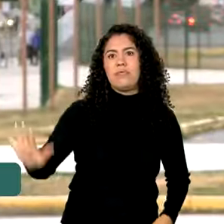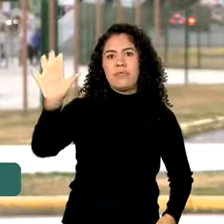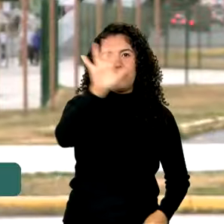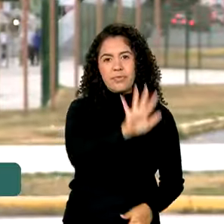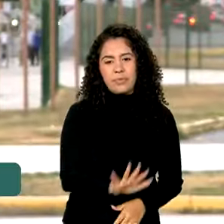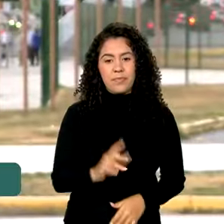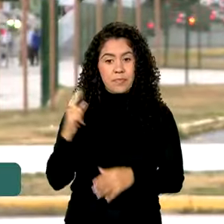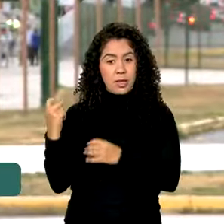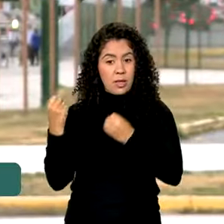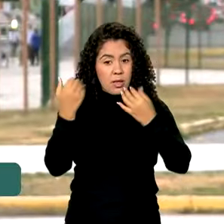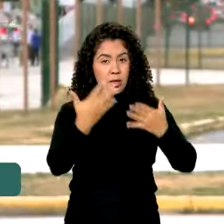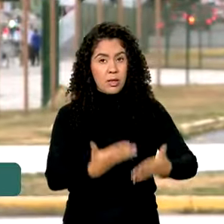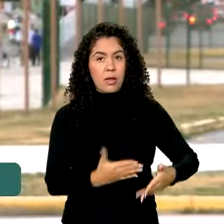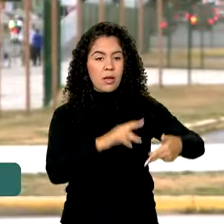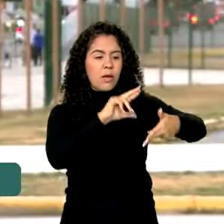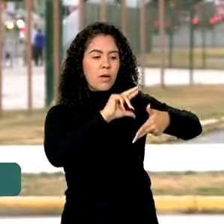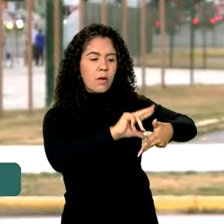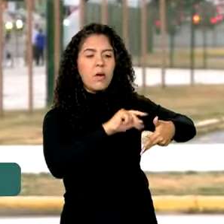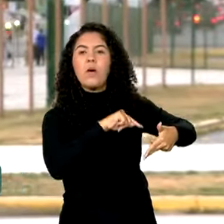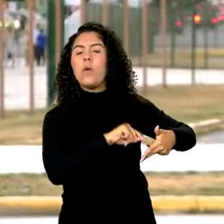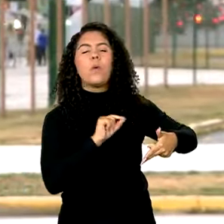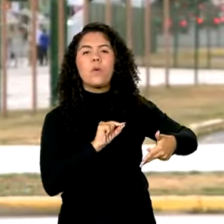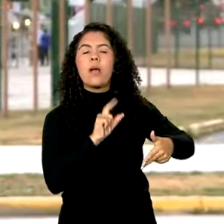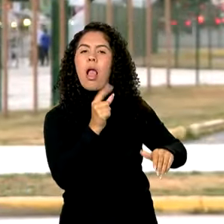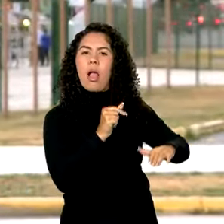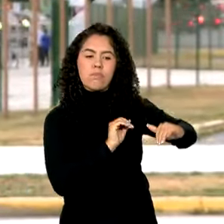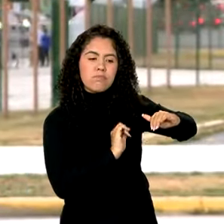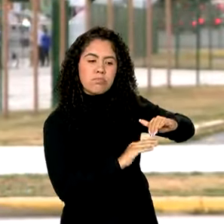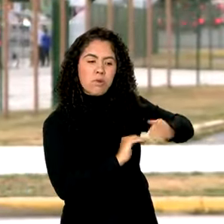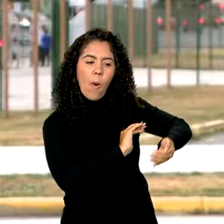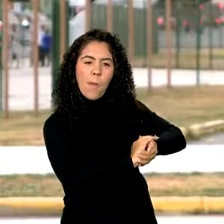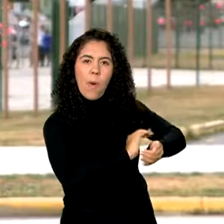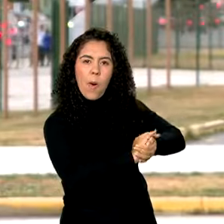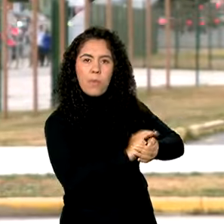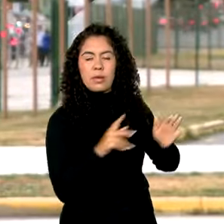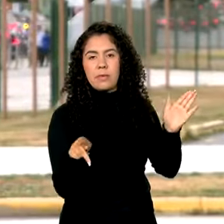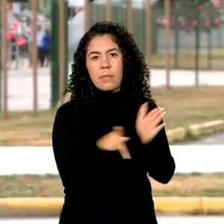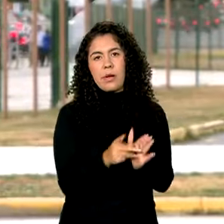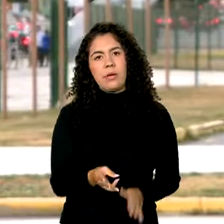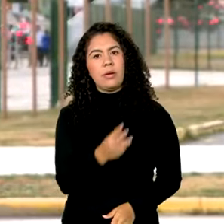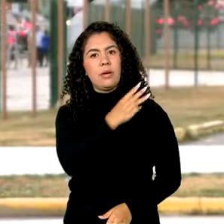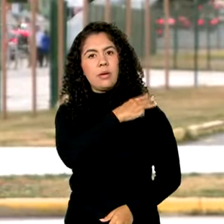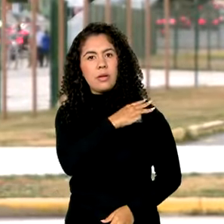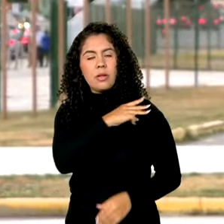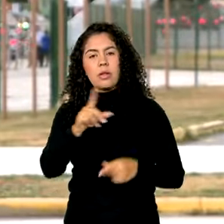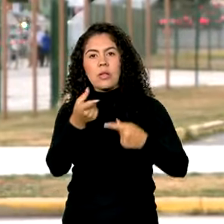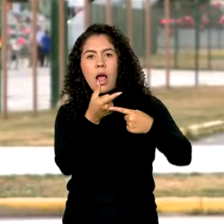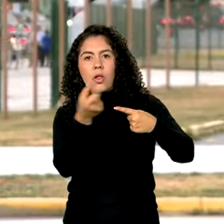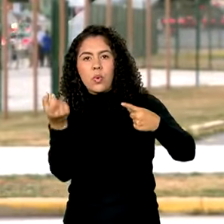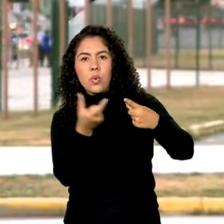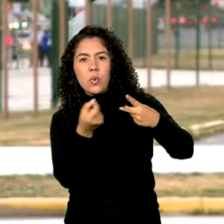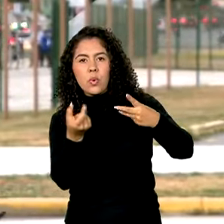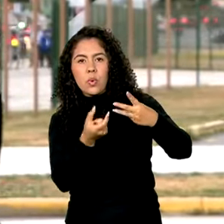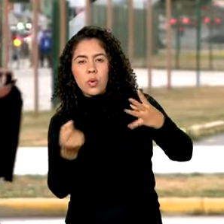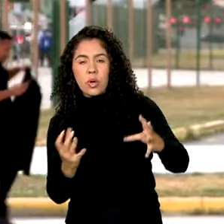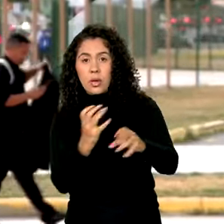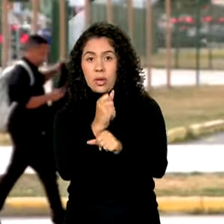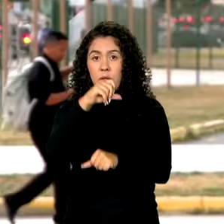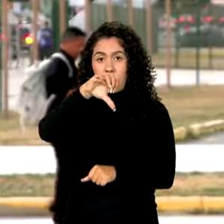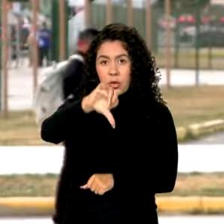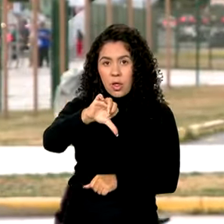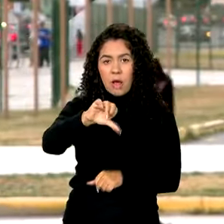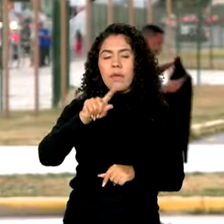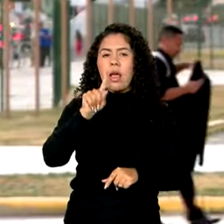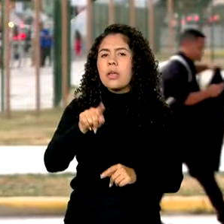Conhecido como poupança do ensino médio, o Pé de Meia transfere 9 parcelas de R$ 200 como incentivo à matrícula, ou